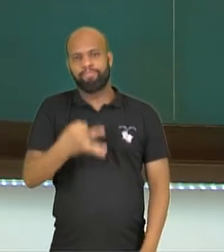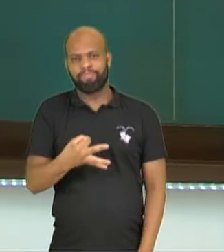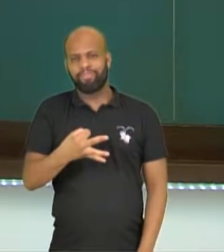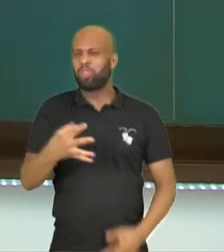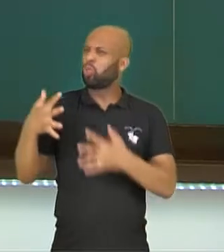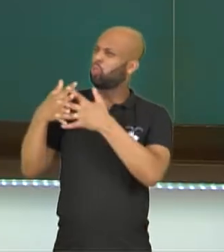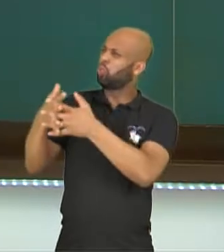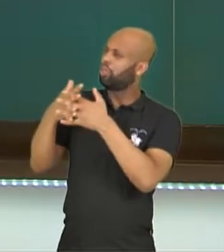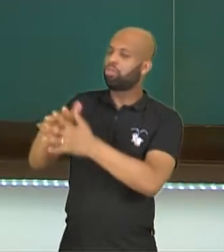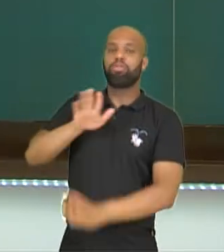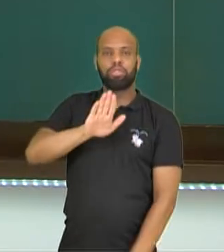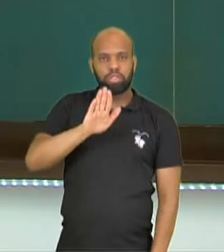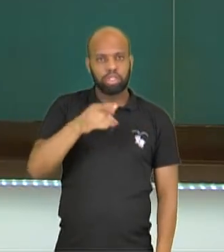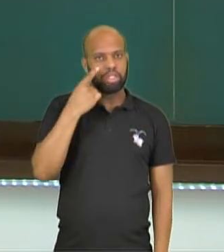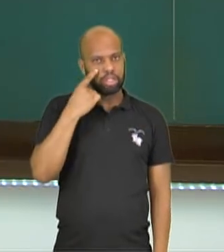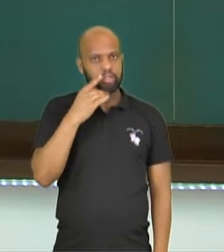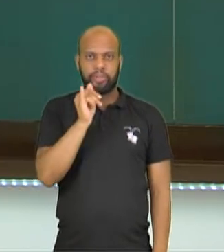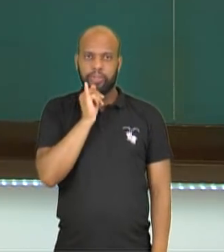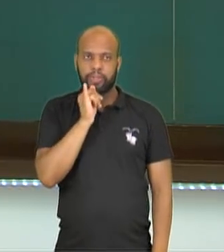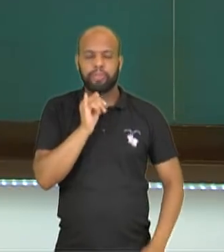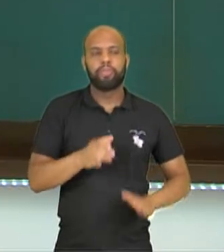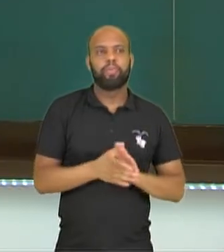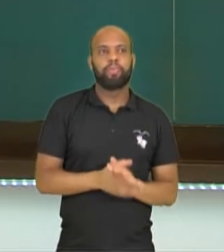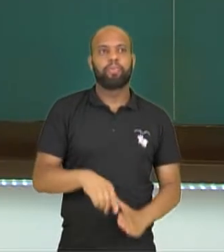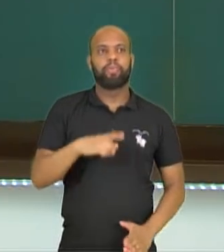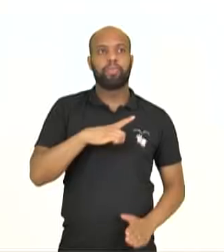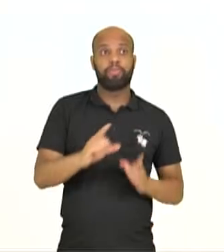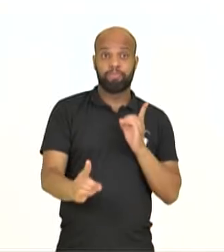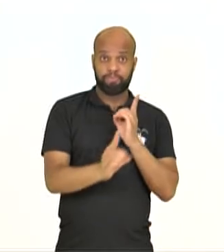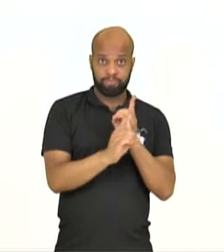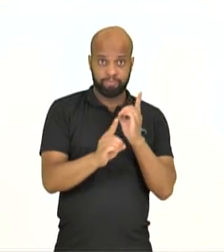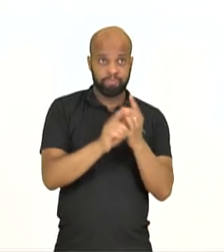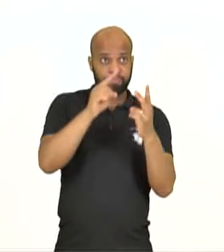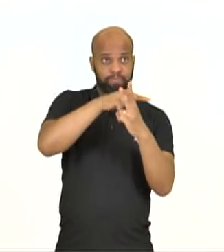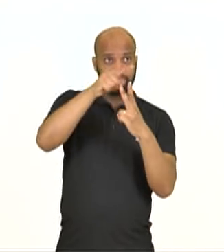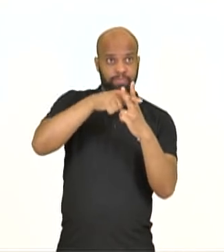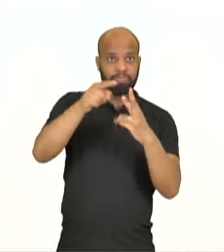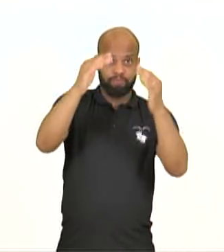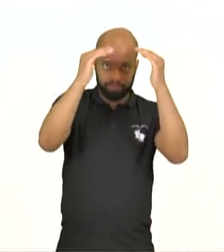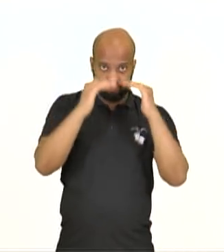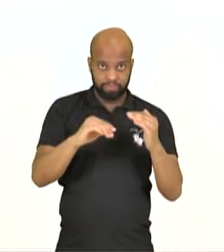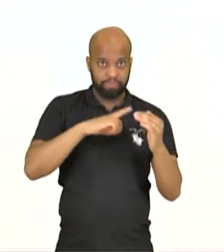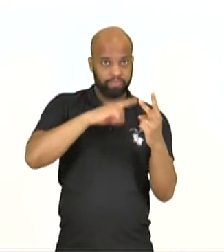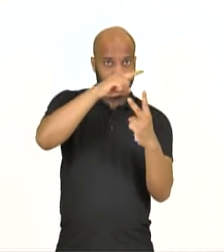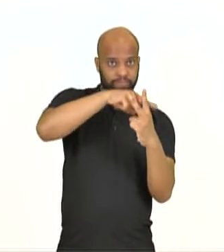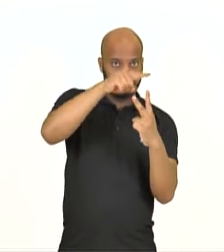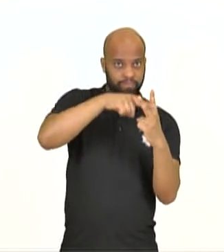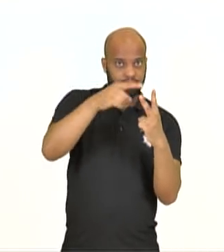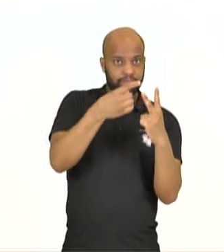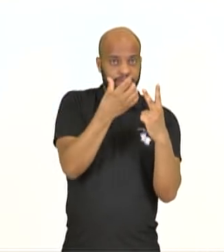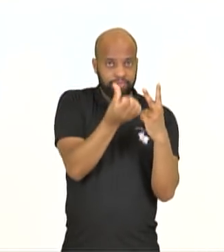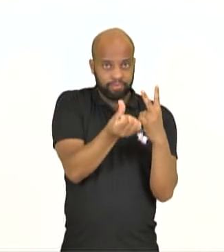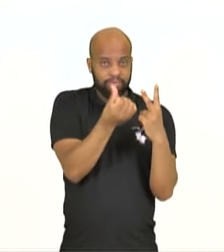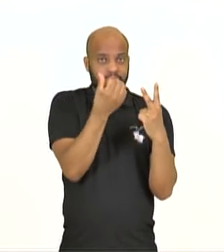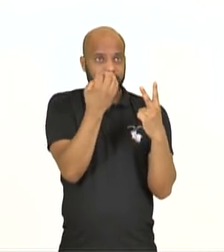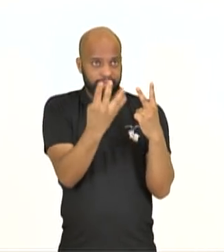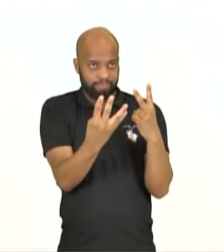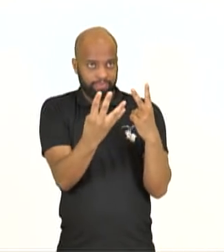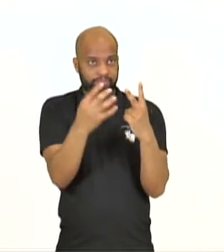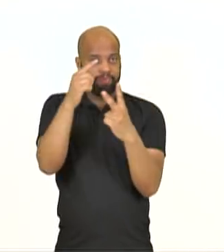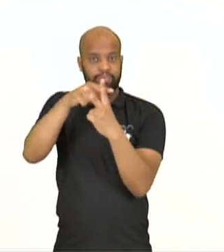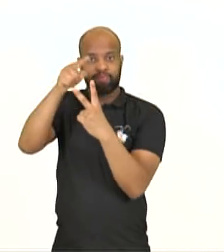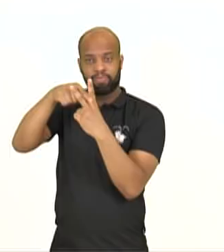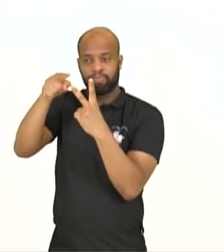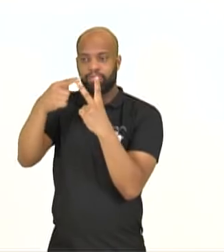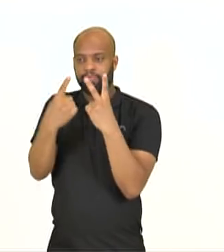exemplo? Então, temos aqui, ó. Calcule as raízes abaixo. Então, eu tenho a raiz quadrada de 64, raiz quadrada